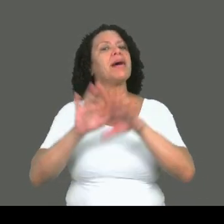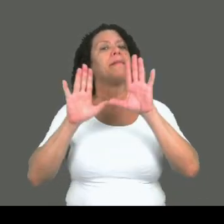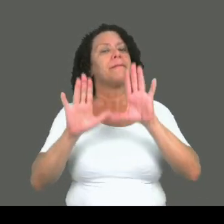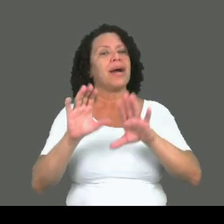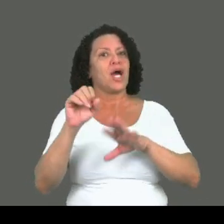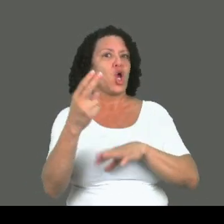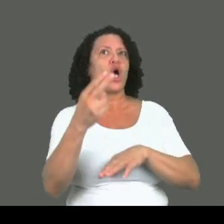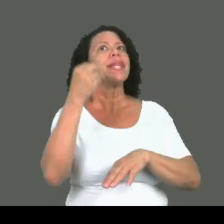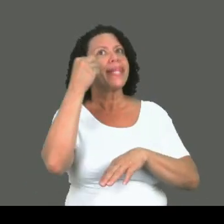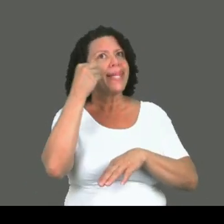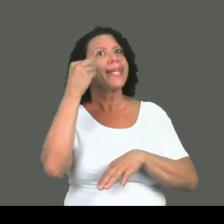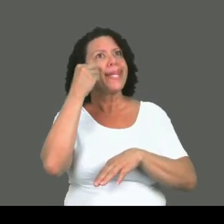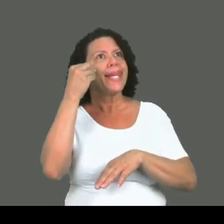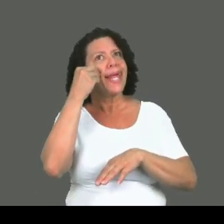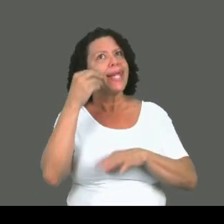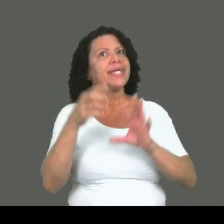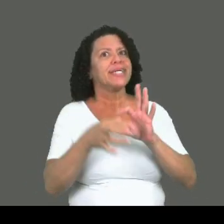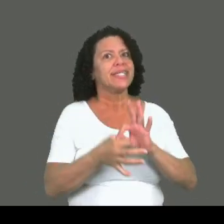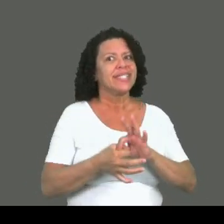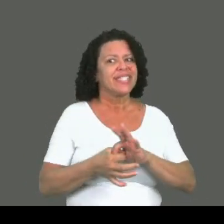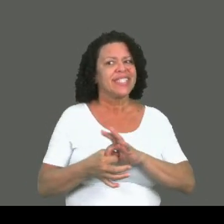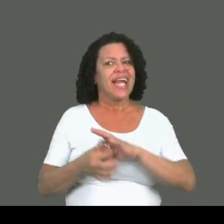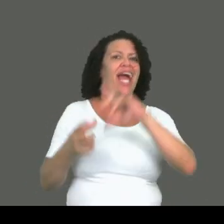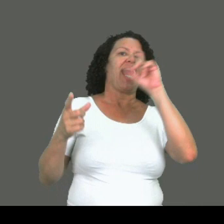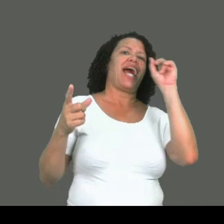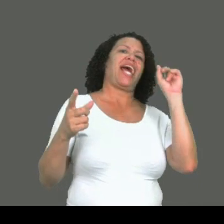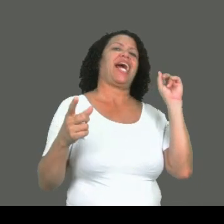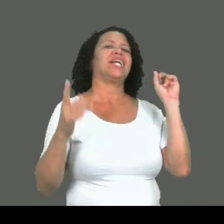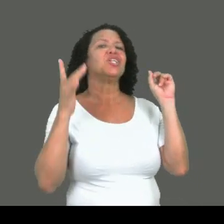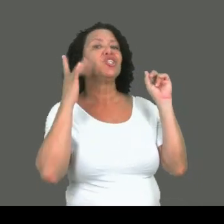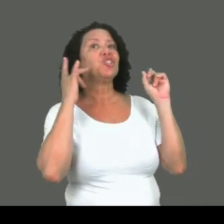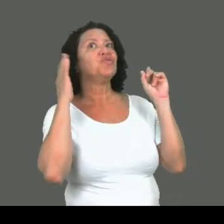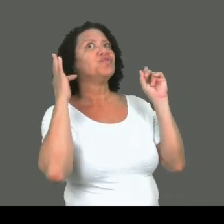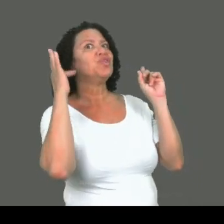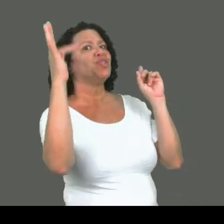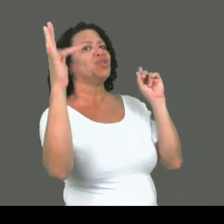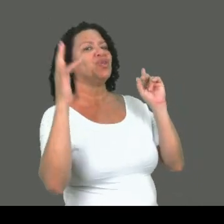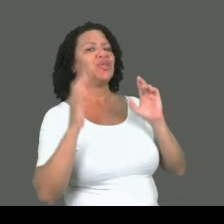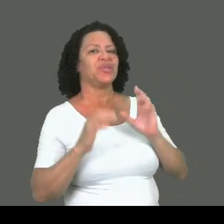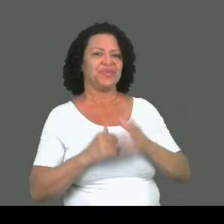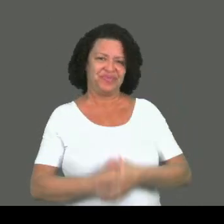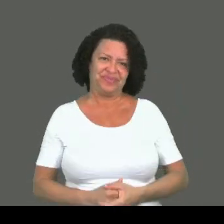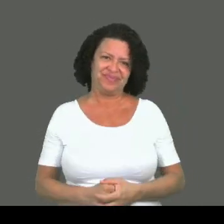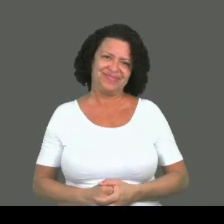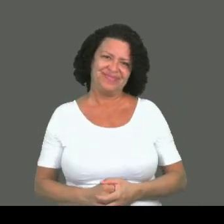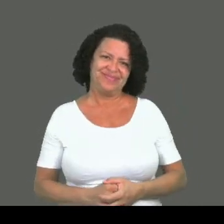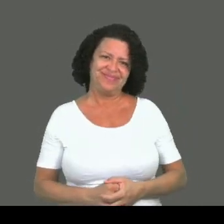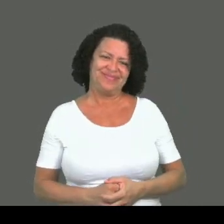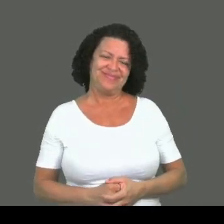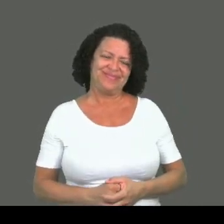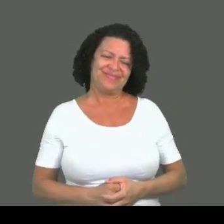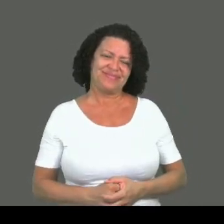né, se desvincular um pouco do amanhã. Tá?